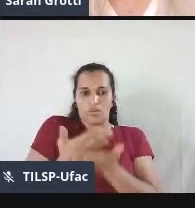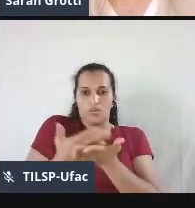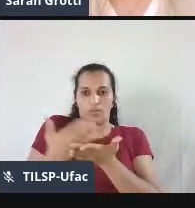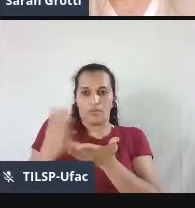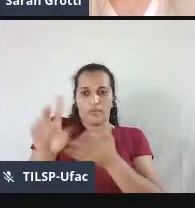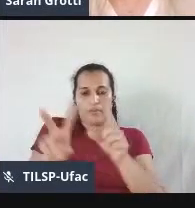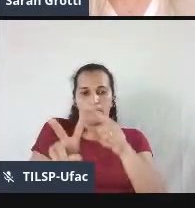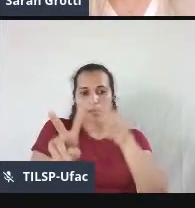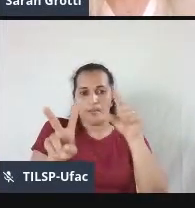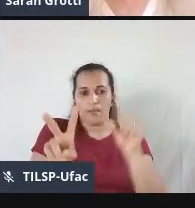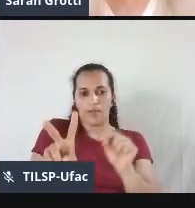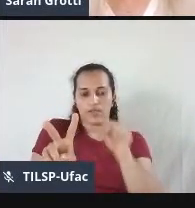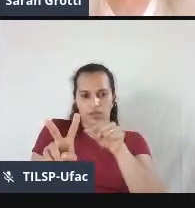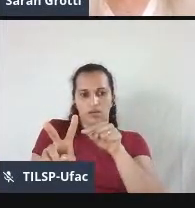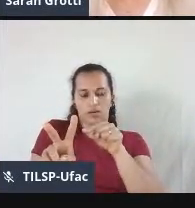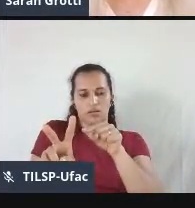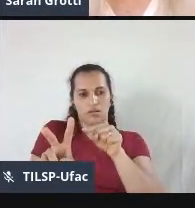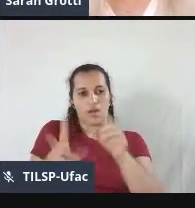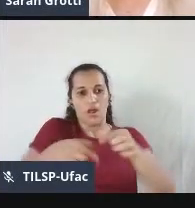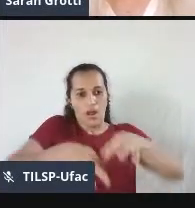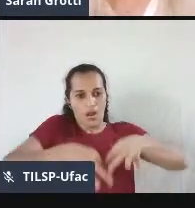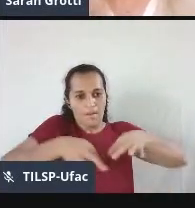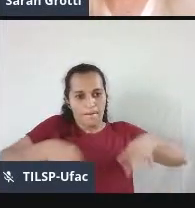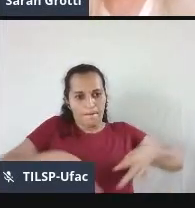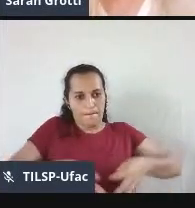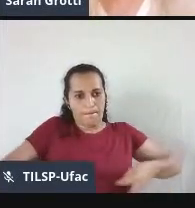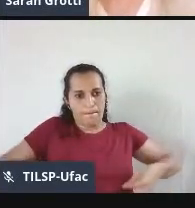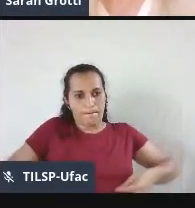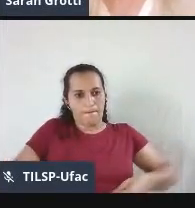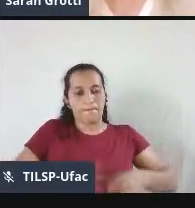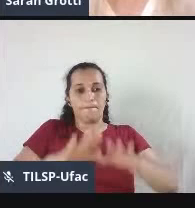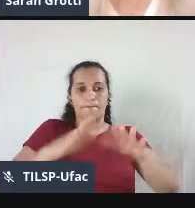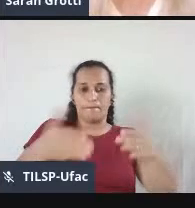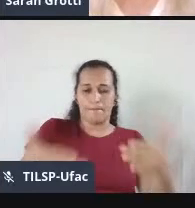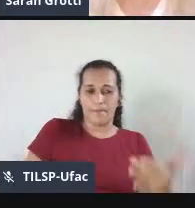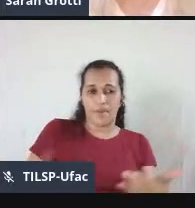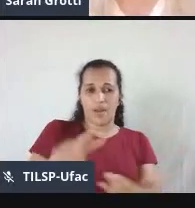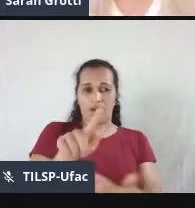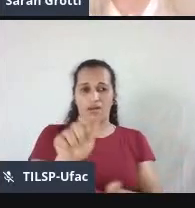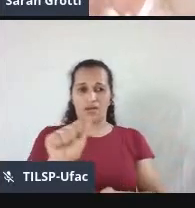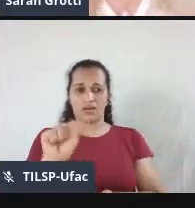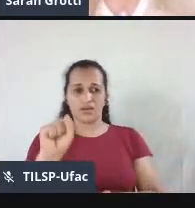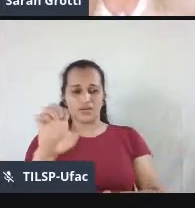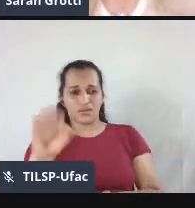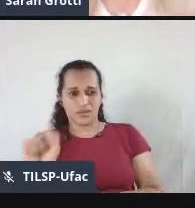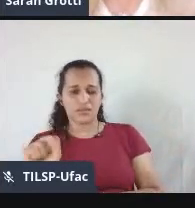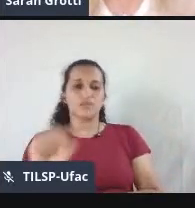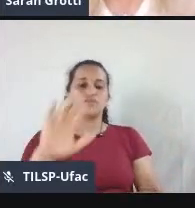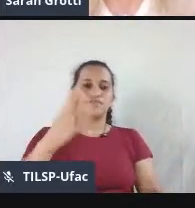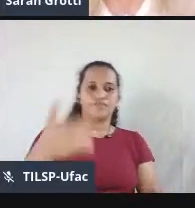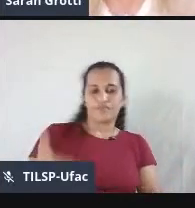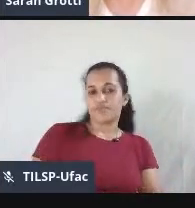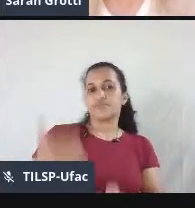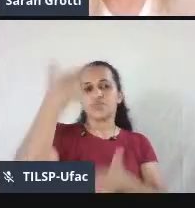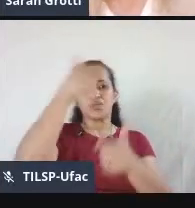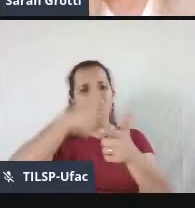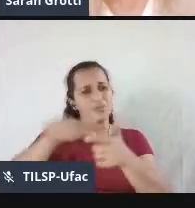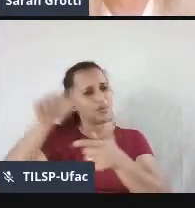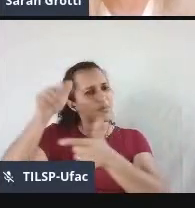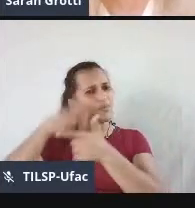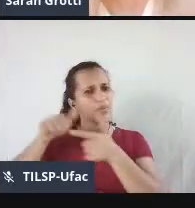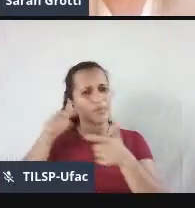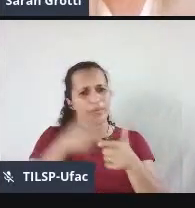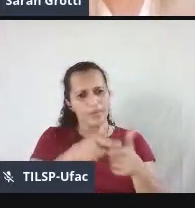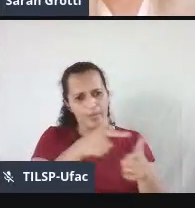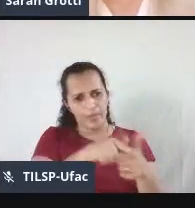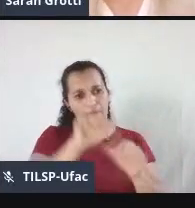tem o intestino já fica produzindo muitos gases, fica distendido, porque tem todo ali um processo